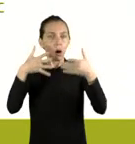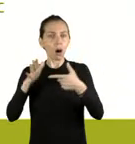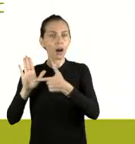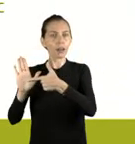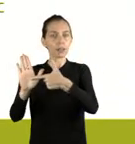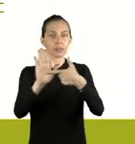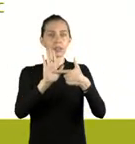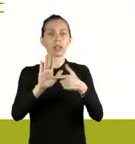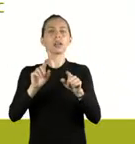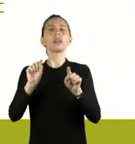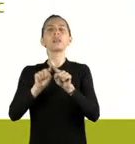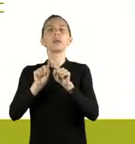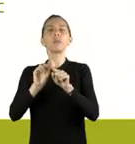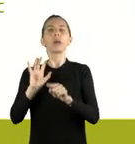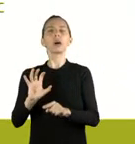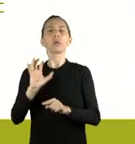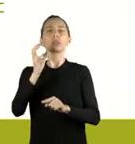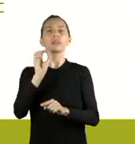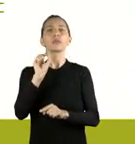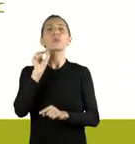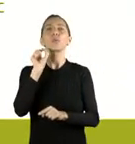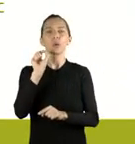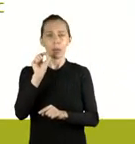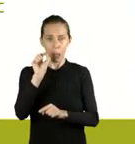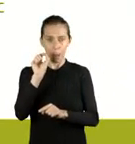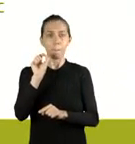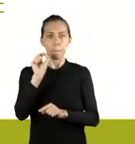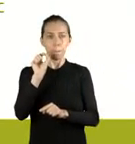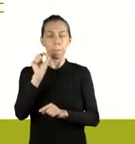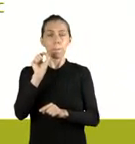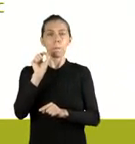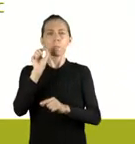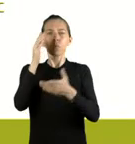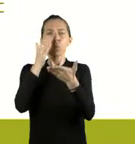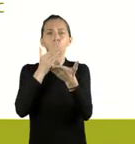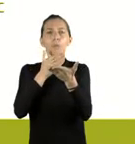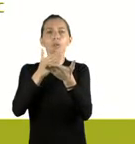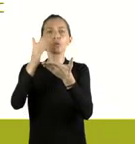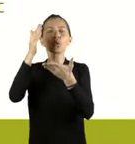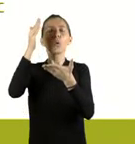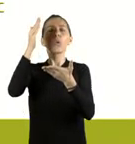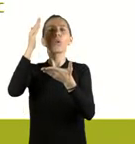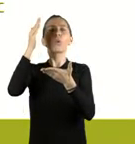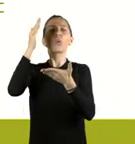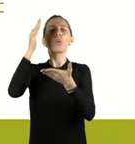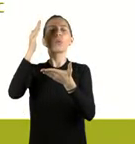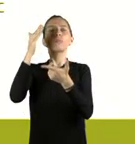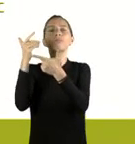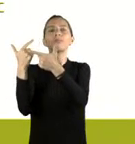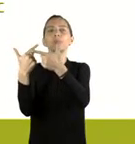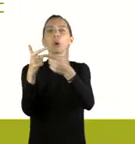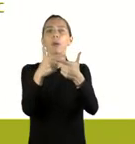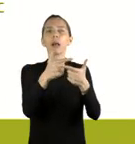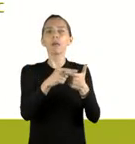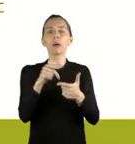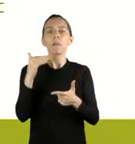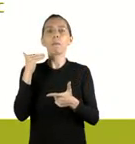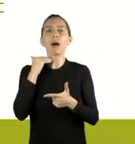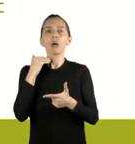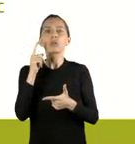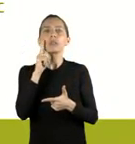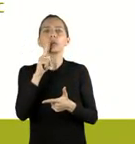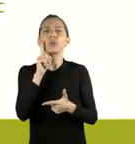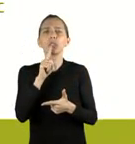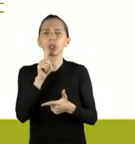aconteceu uma coisa muito, muito louca, que começou a surgir problemas nos bancos americanos.